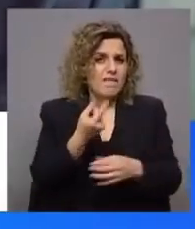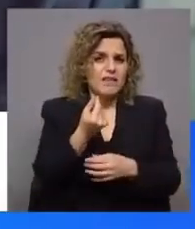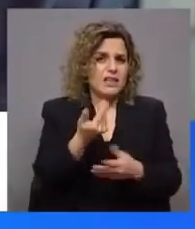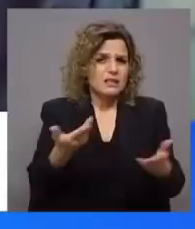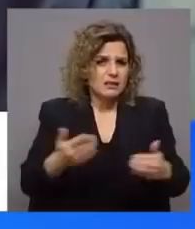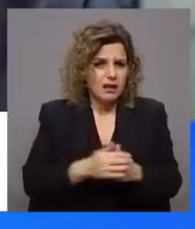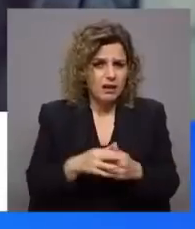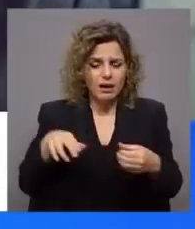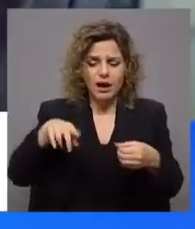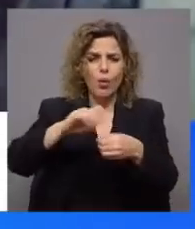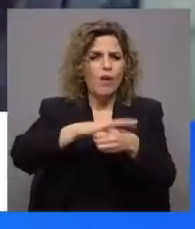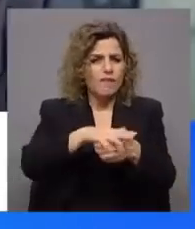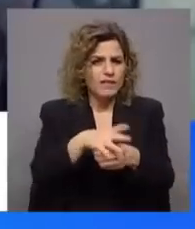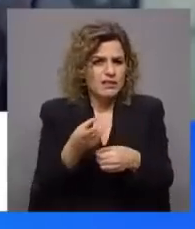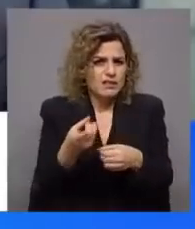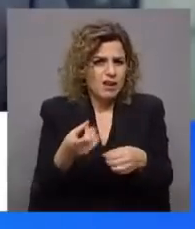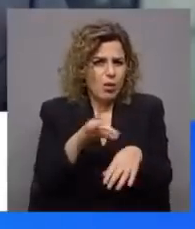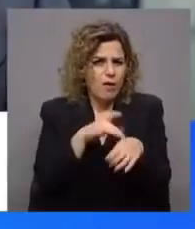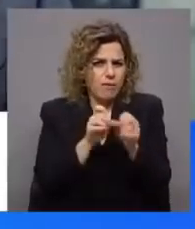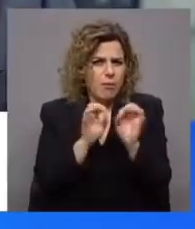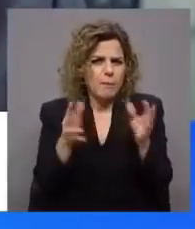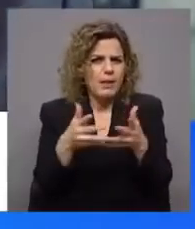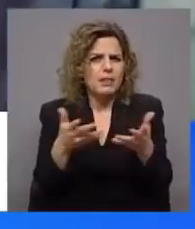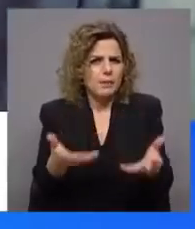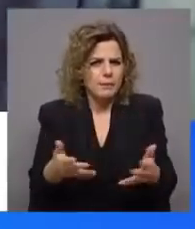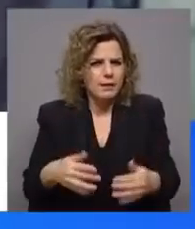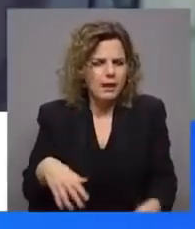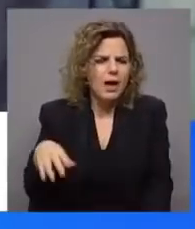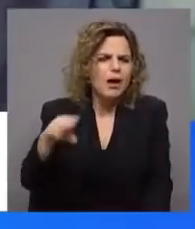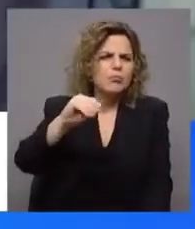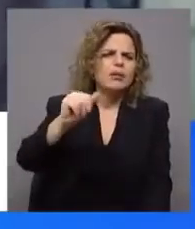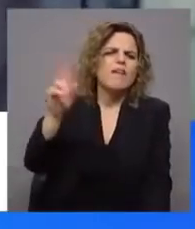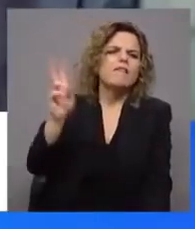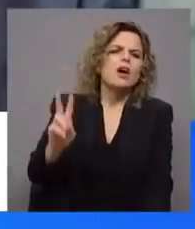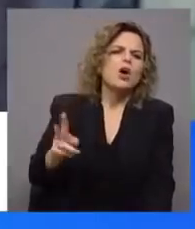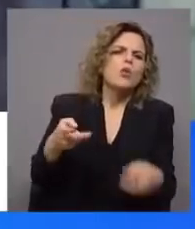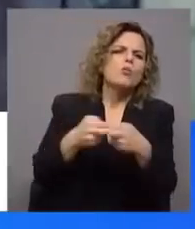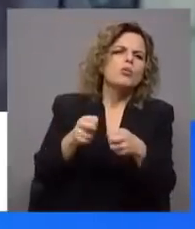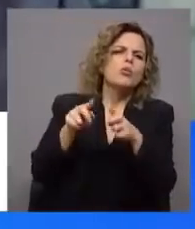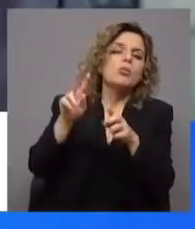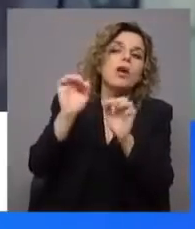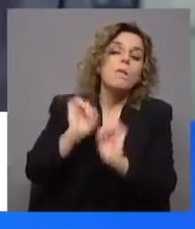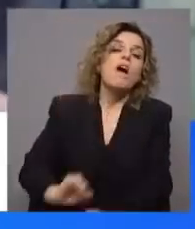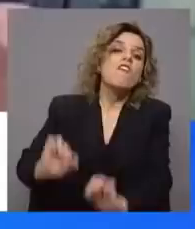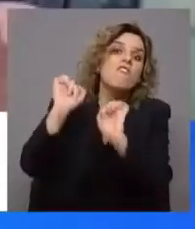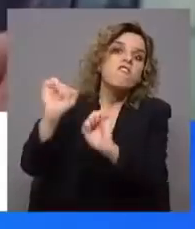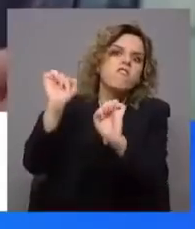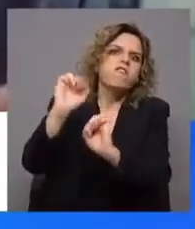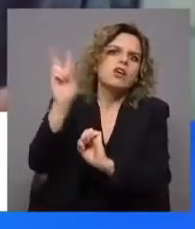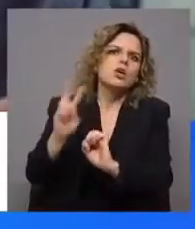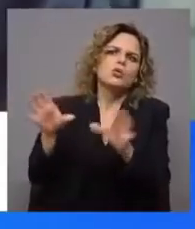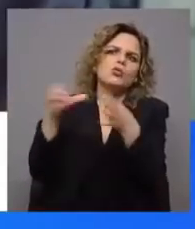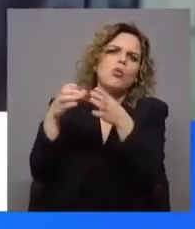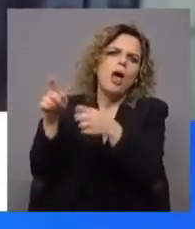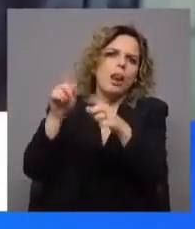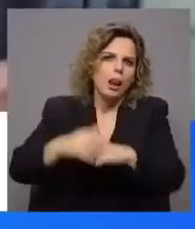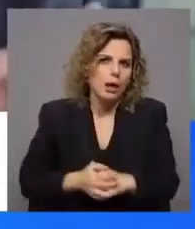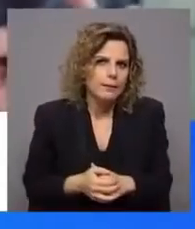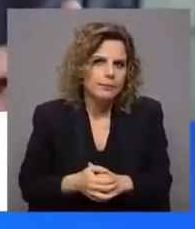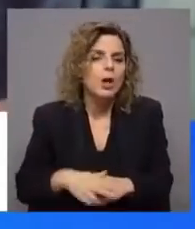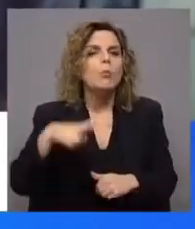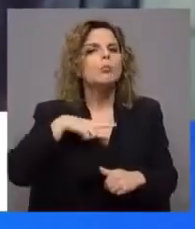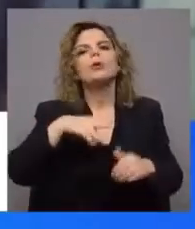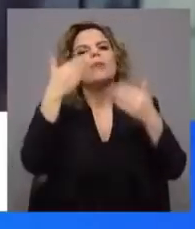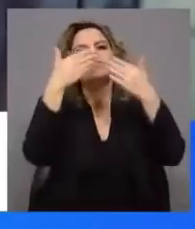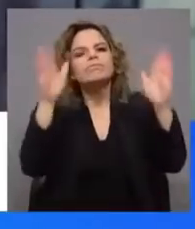o Covid-19, com essa pandemia, a Venezuela é um problema dos venezuelanos. A democracia de